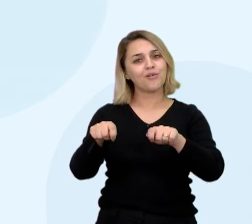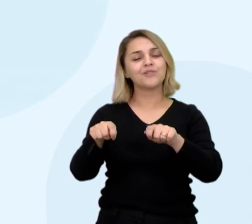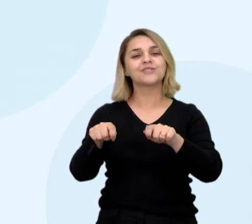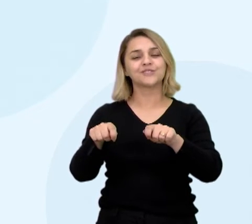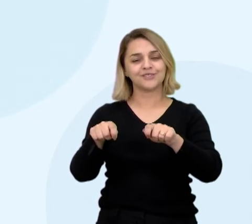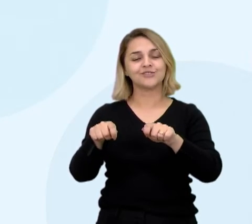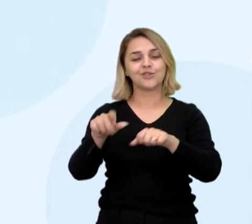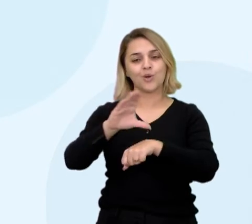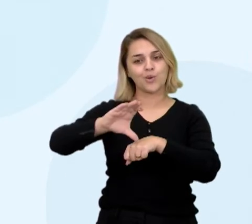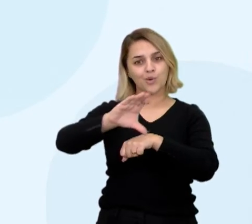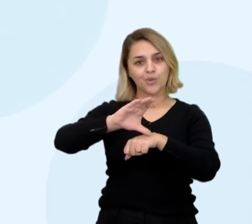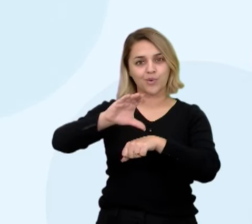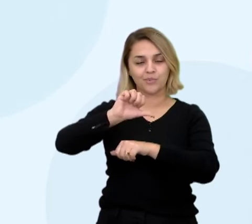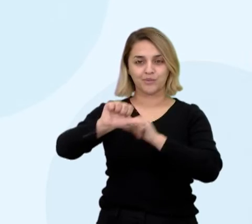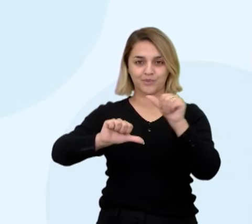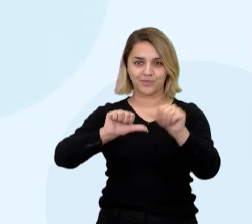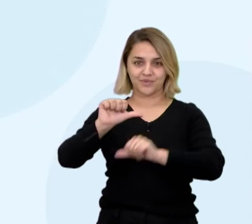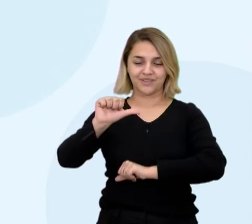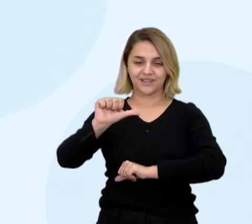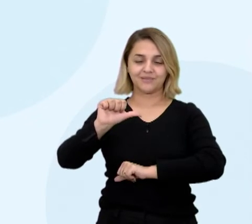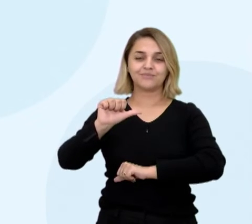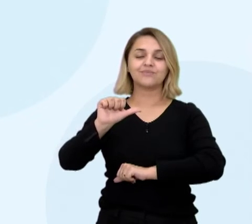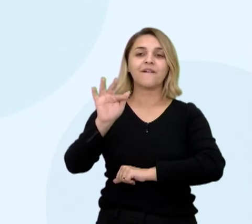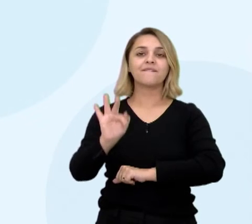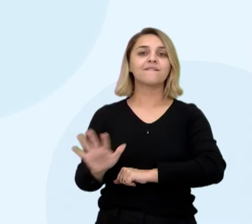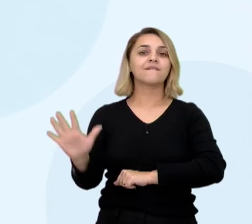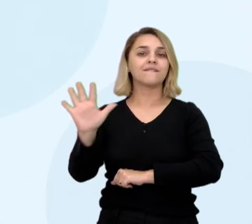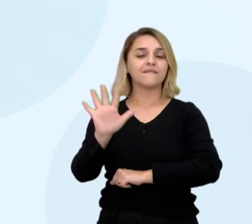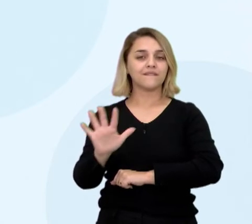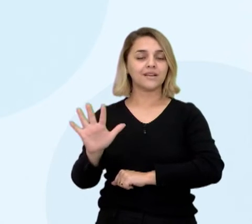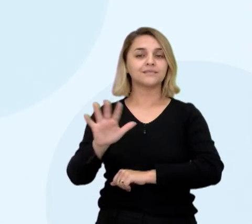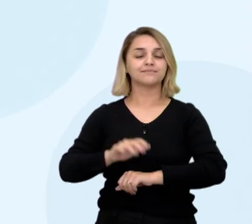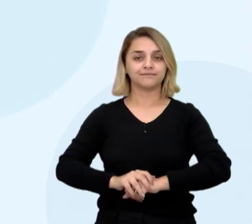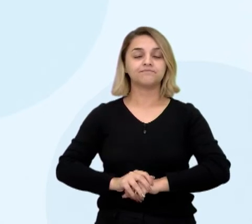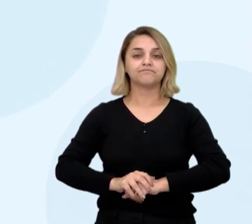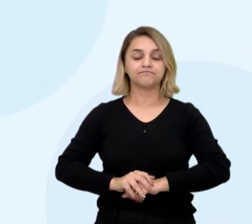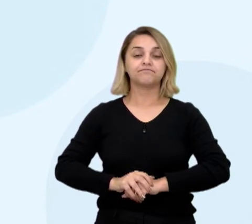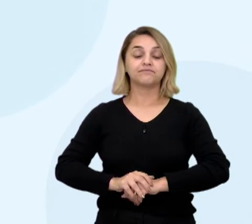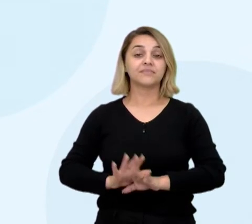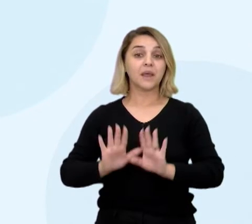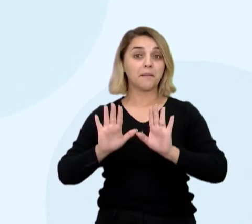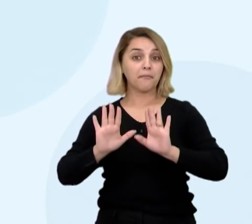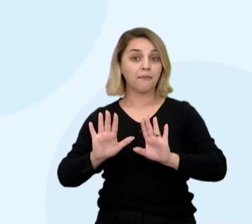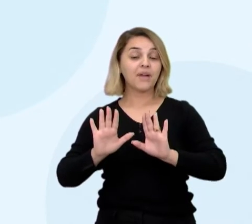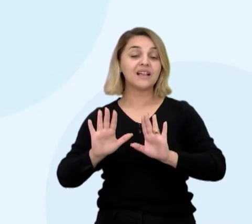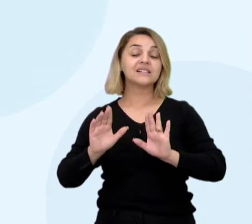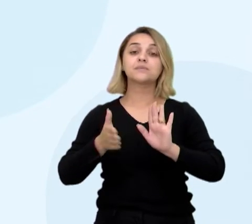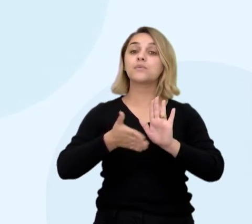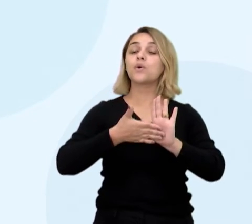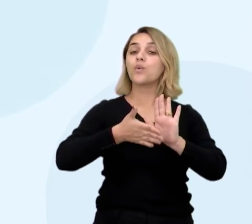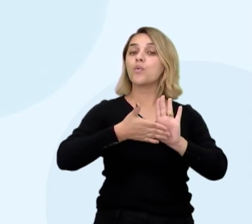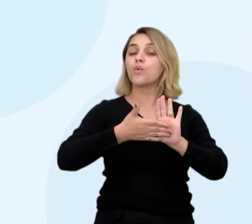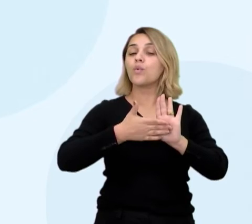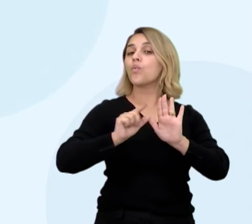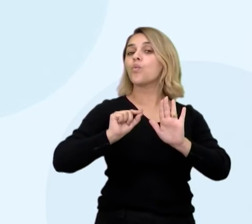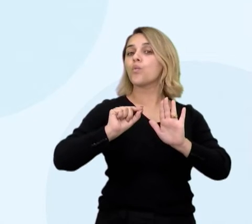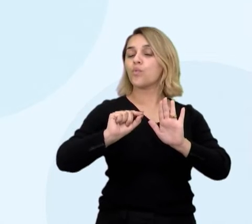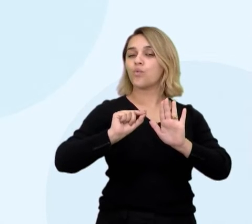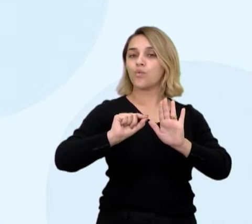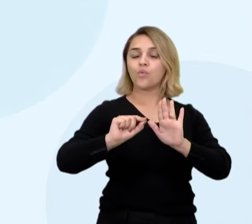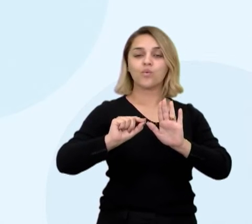a Constituição Federal. Só que elas só podem ser propostas por